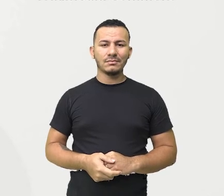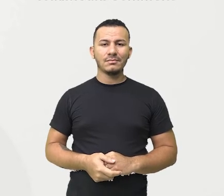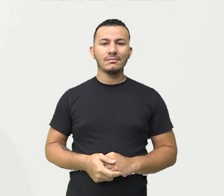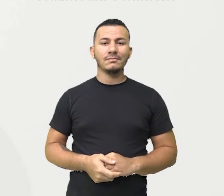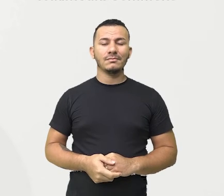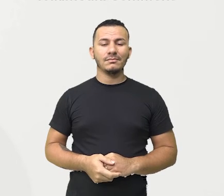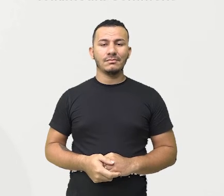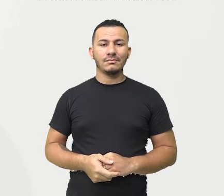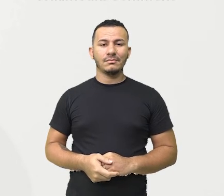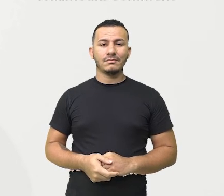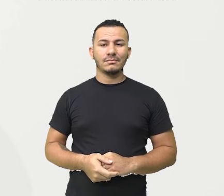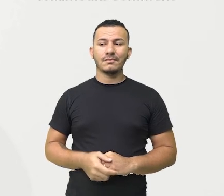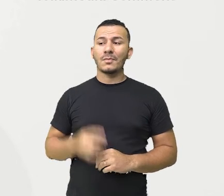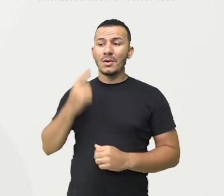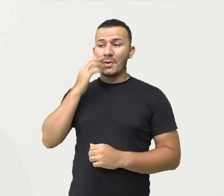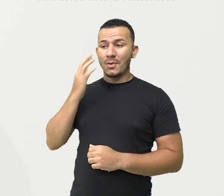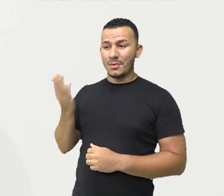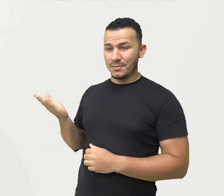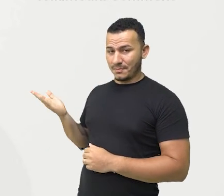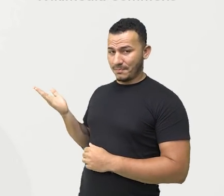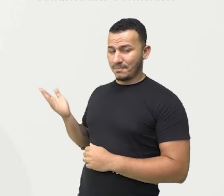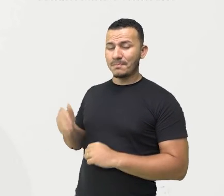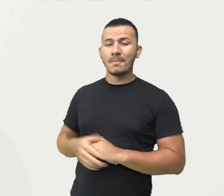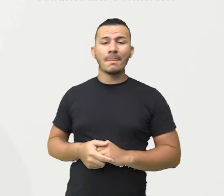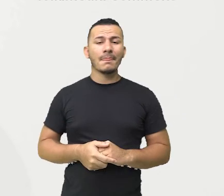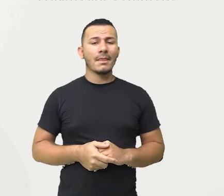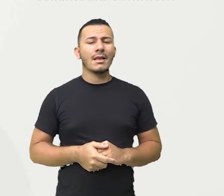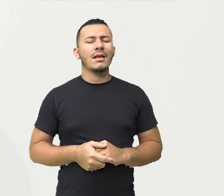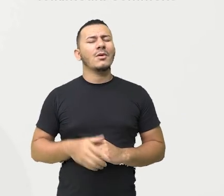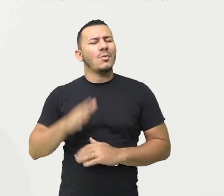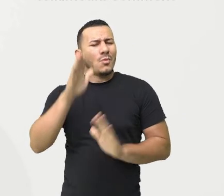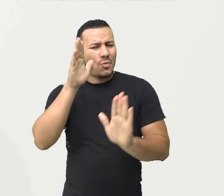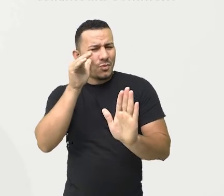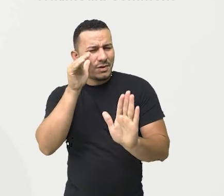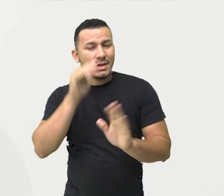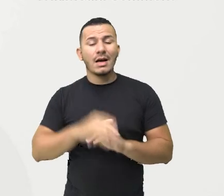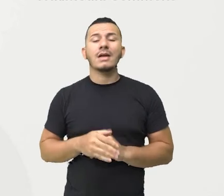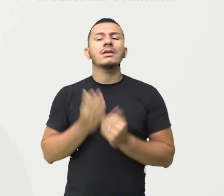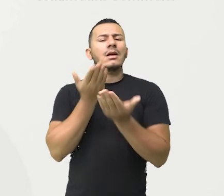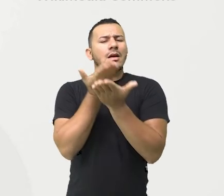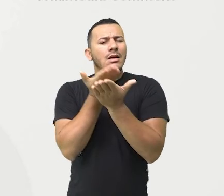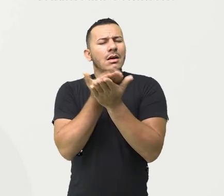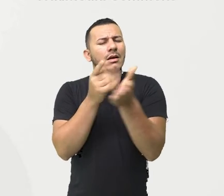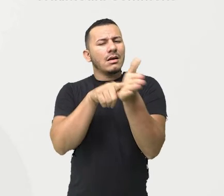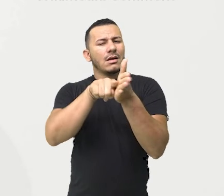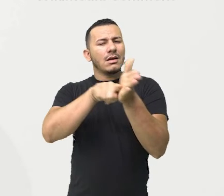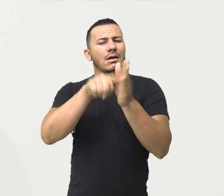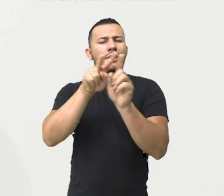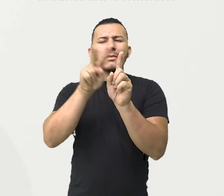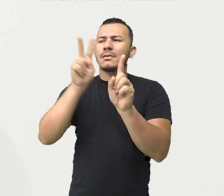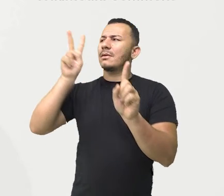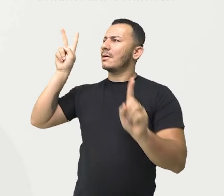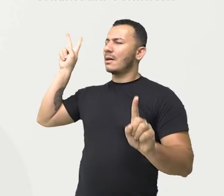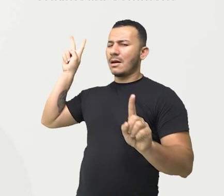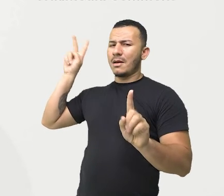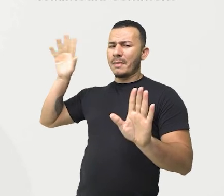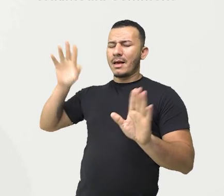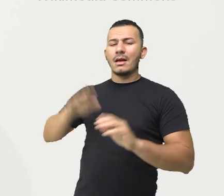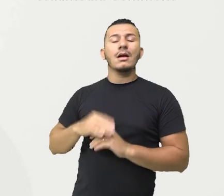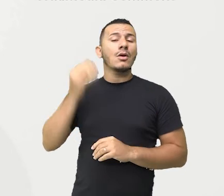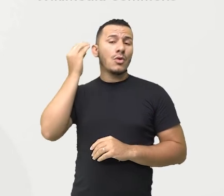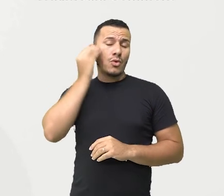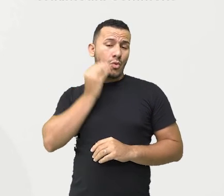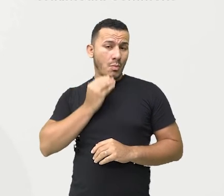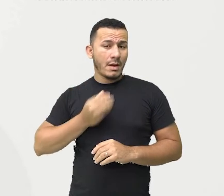fato curiosíssimo. Estudos históricos revelam que Dom Pedro I não declarou a